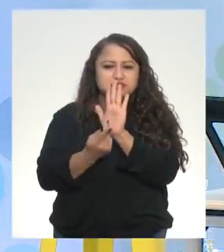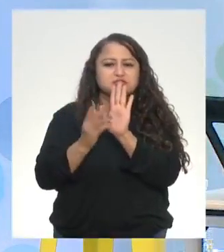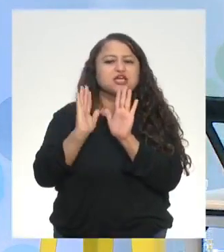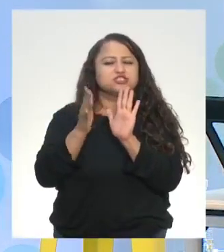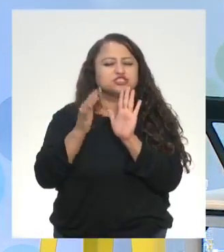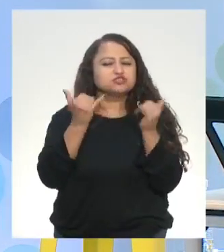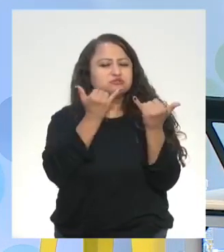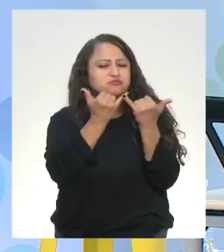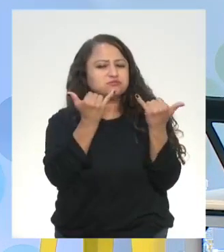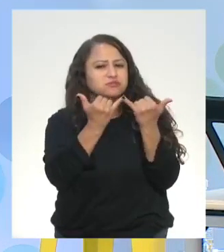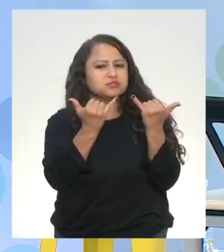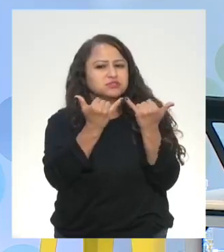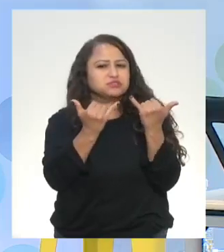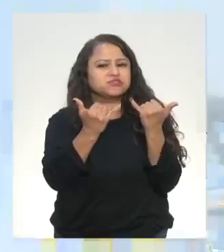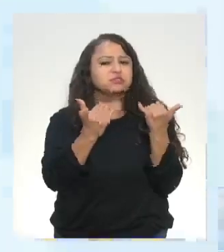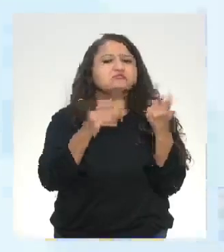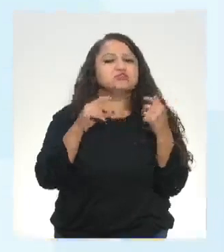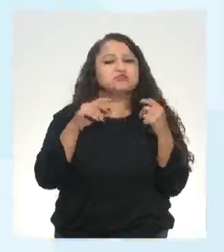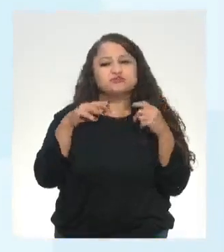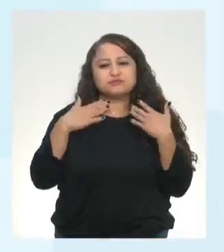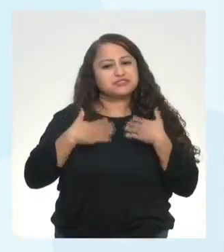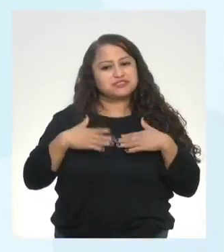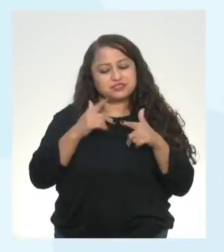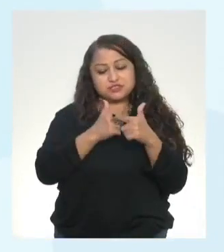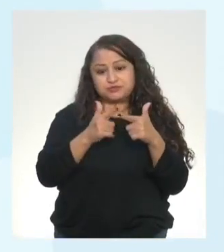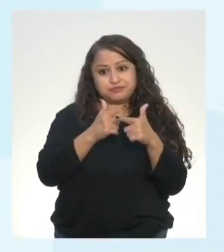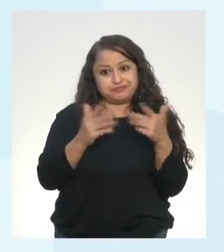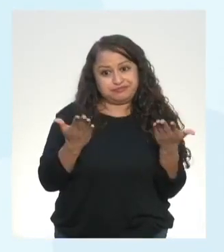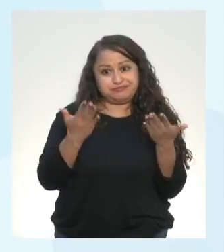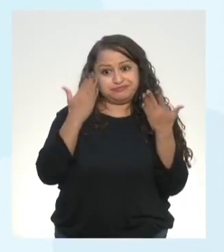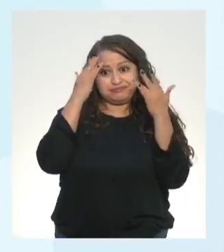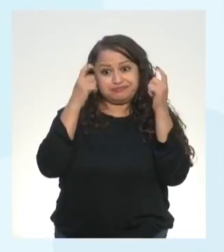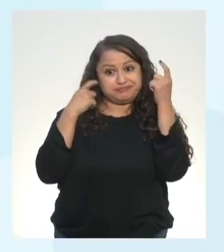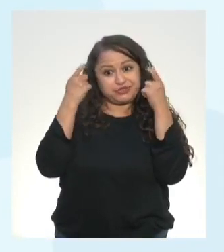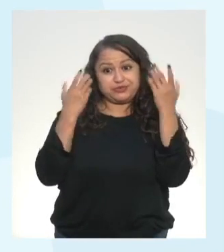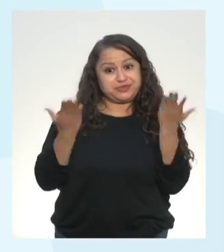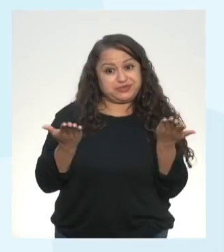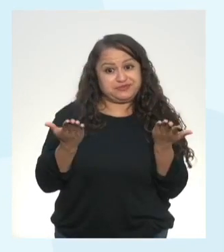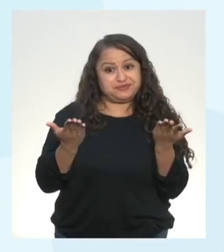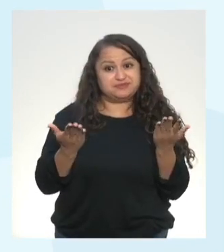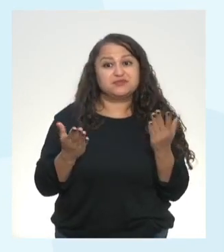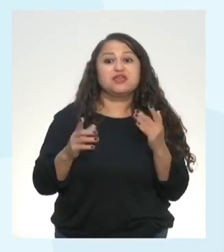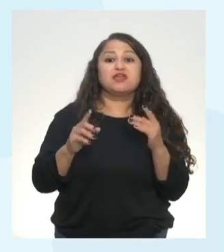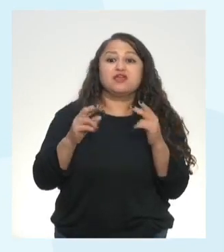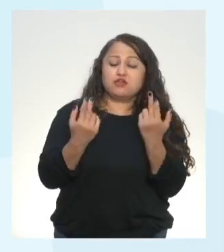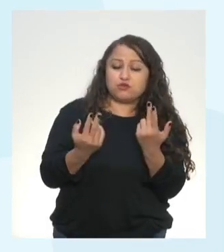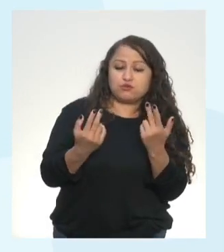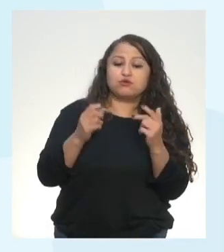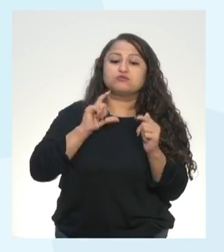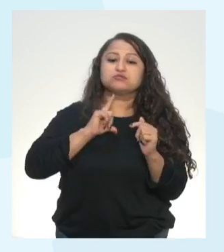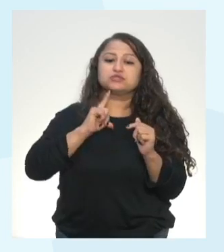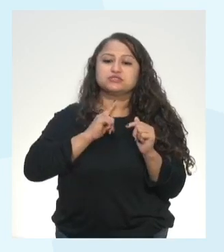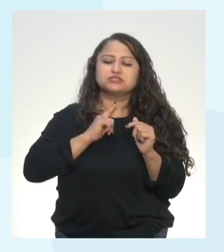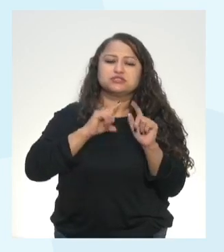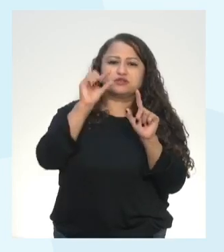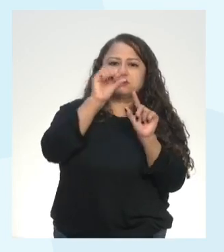3 centímetros quadrados. Então, está aqui a resolução da atividade para vocês.